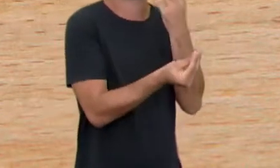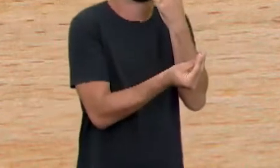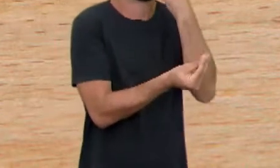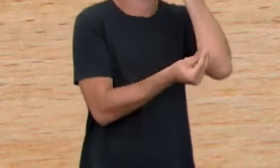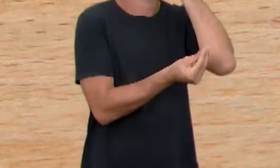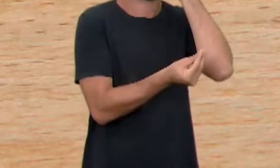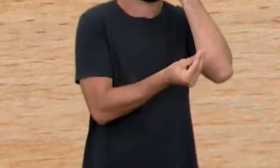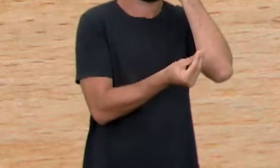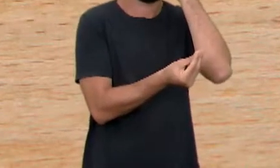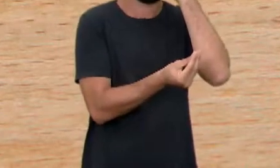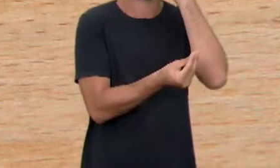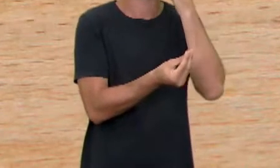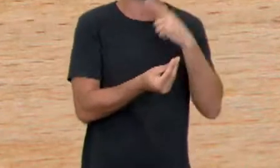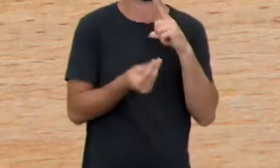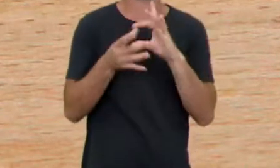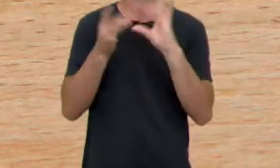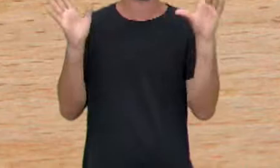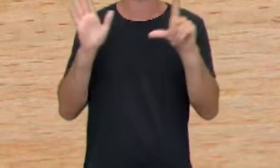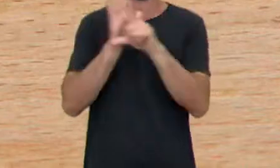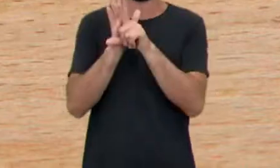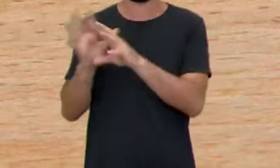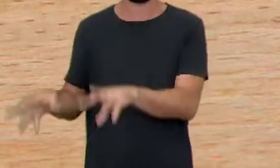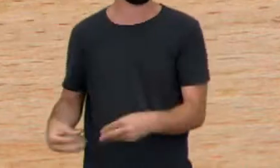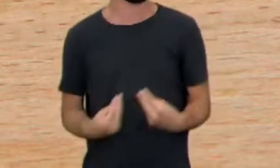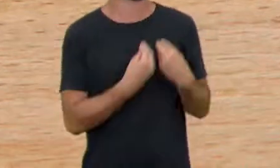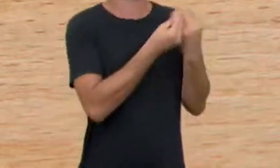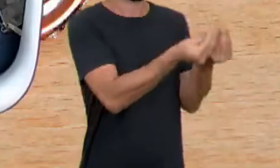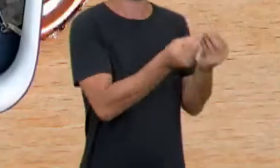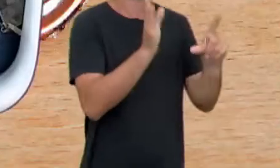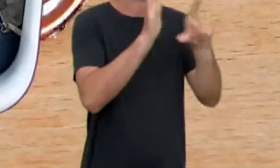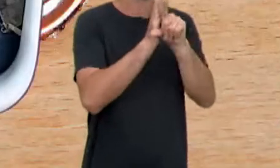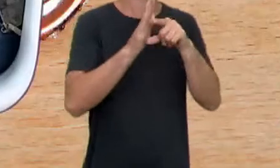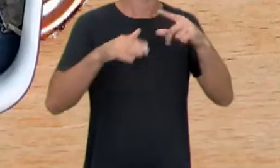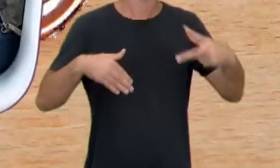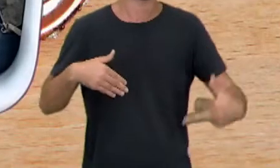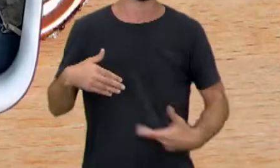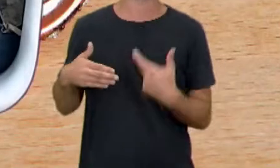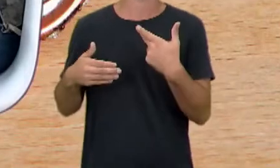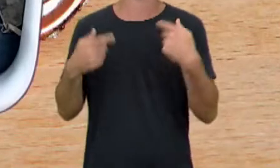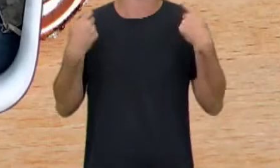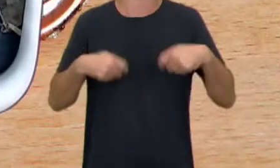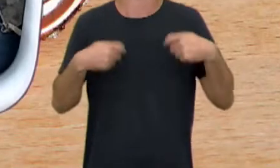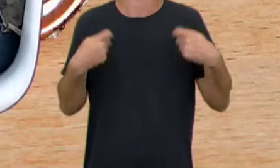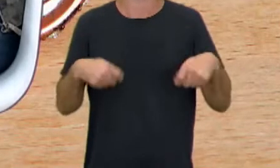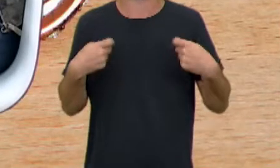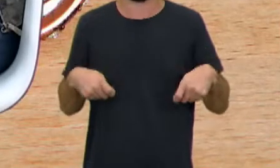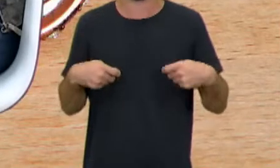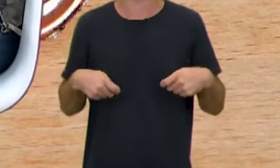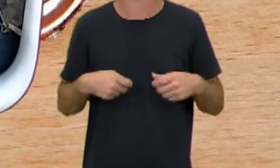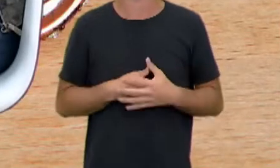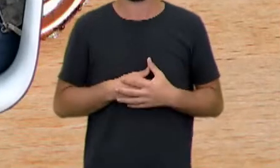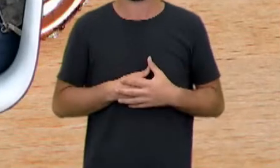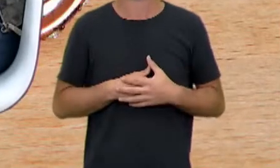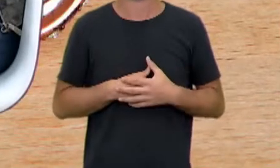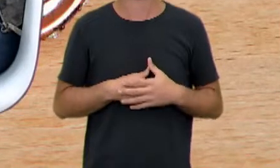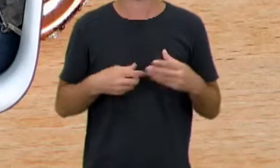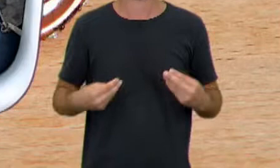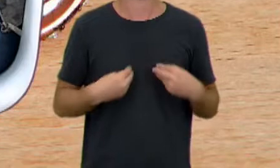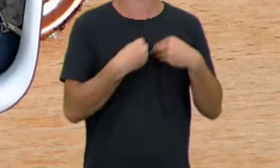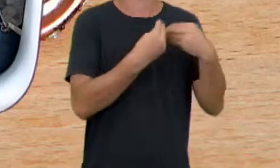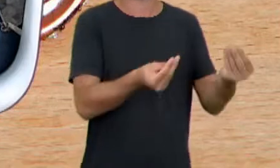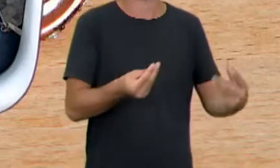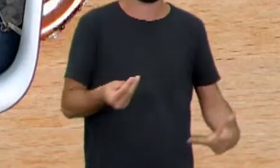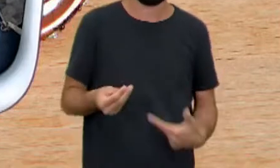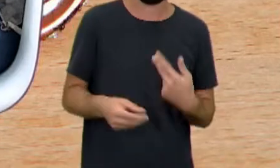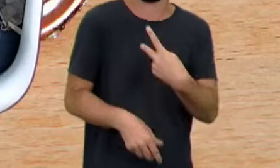comercializa não está livre dessa lei, tem que entregar castrado, aquele filhote, né? Ou o animal adulto, enfim, castrado, vermifugado,